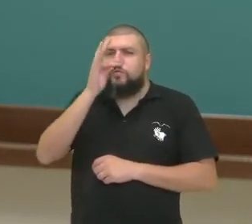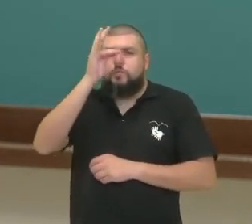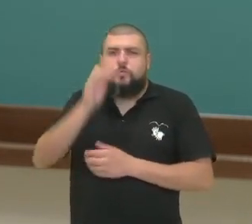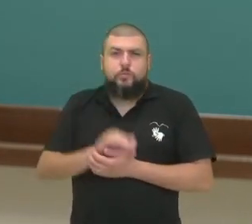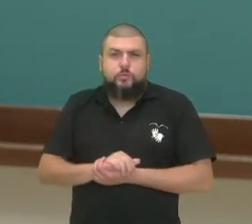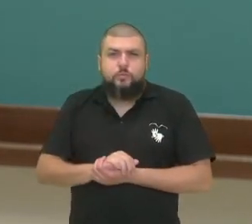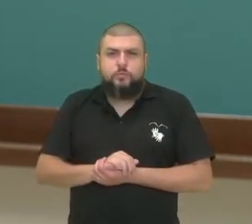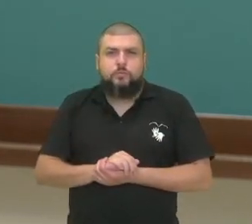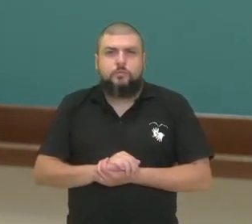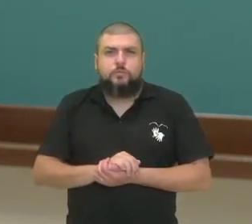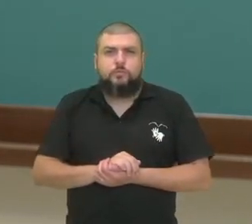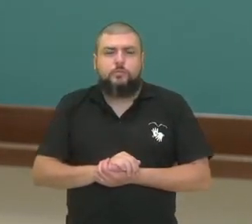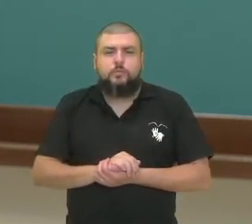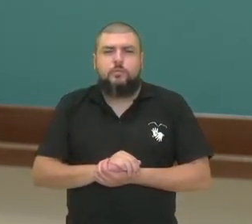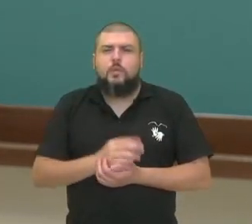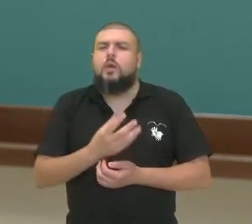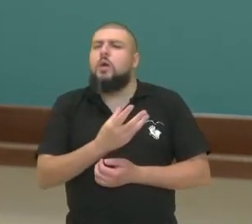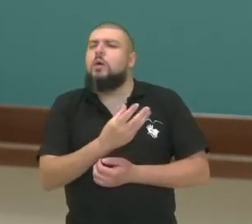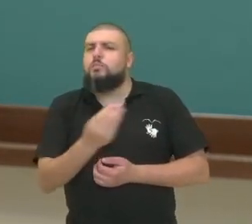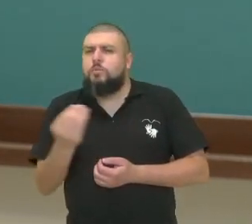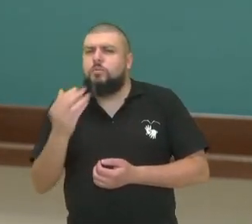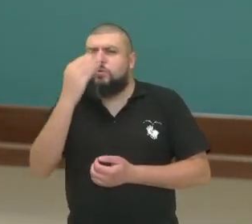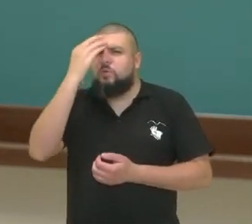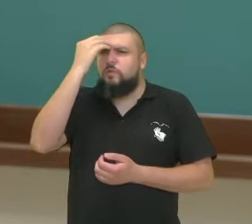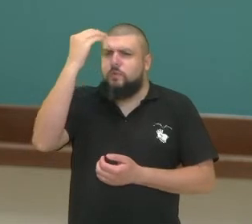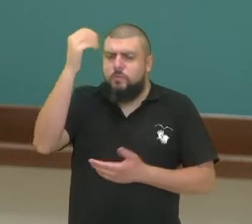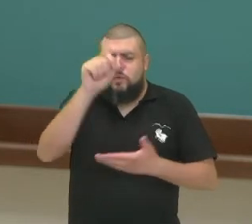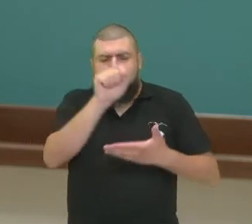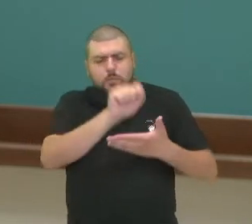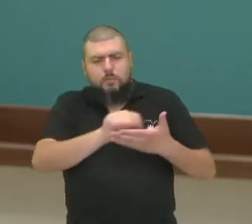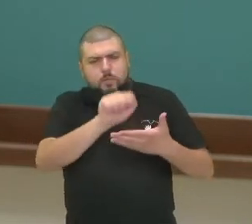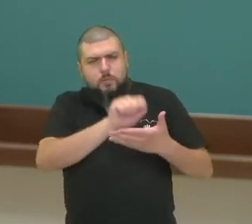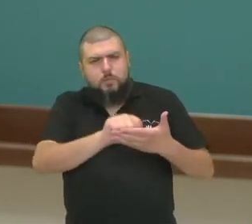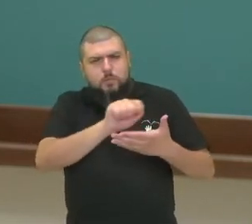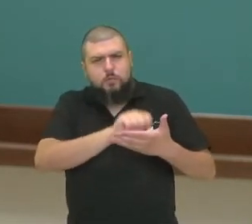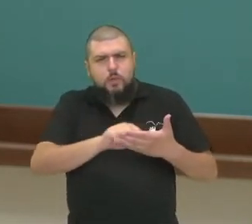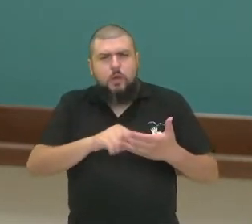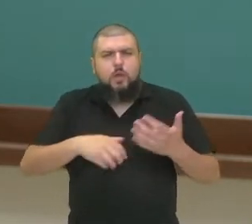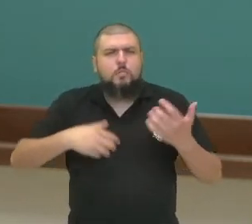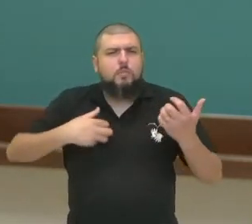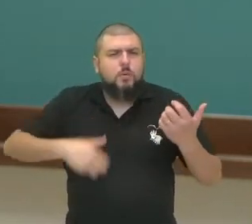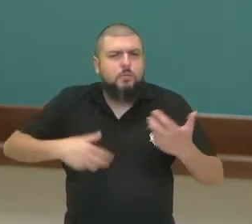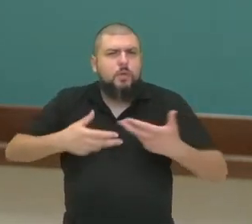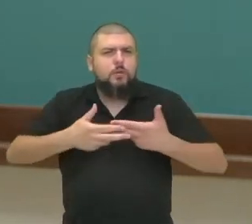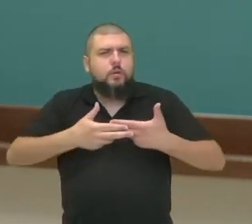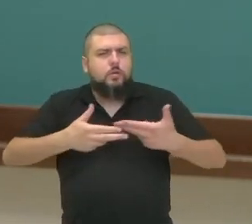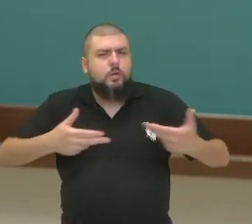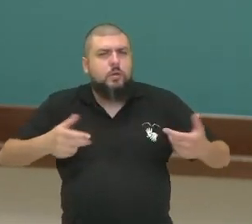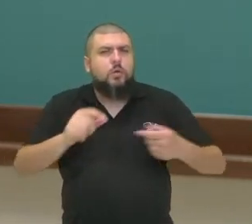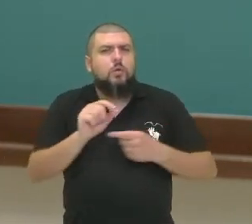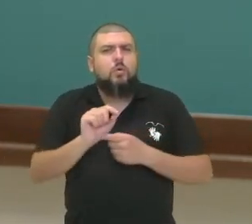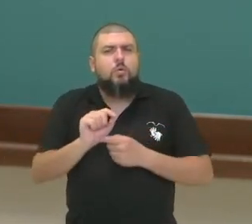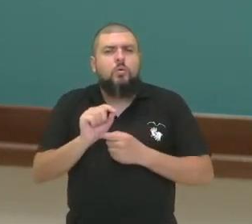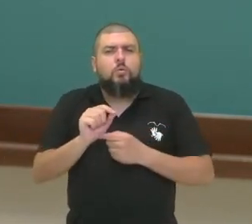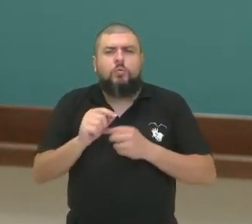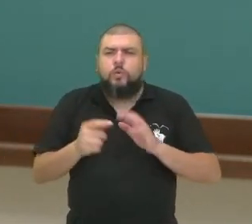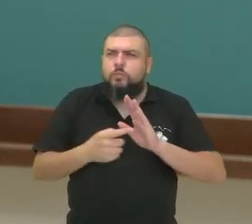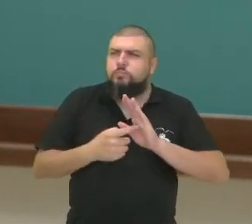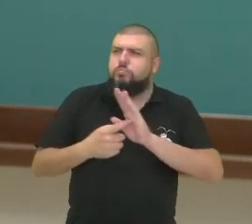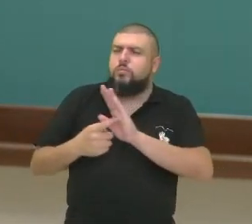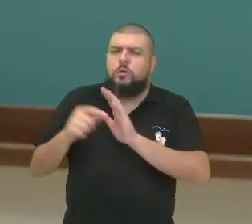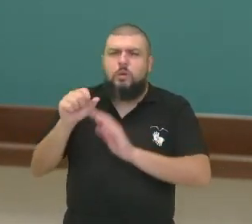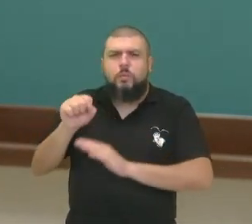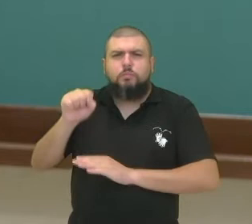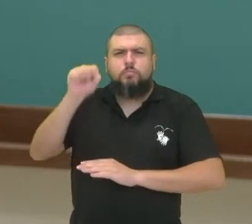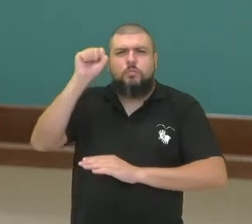militar. Muitos compositores e cantores fizeram de sua arte uma forma de protestar contra a opressão e a violência das ditaduras. As músicas de